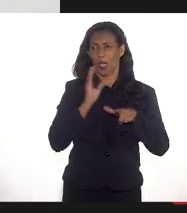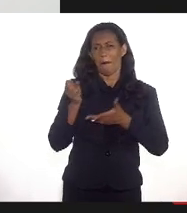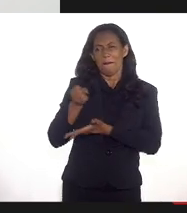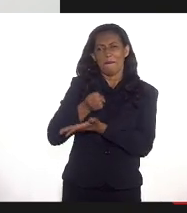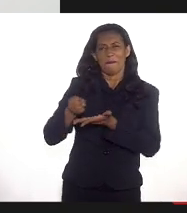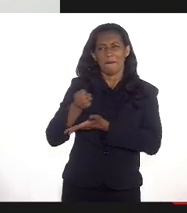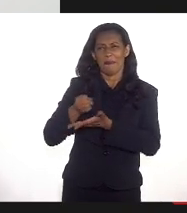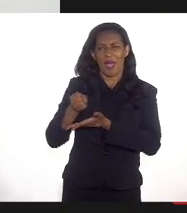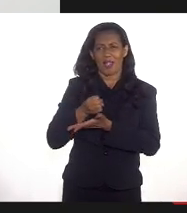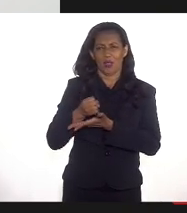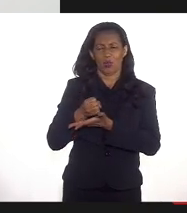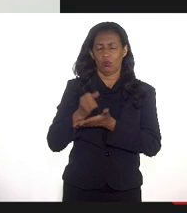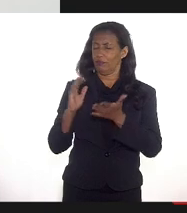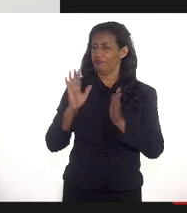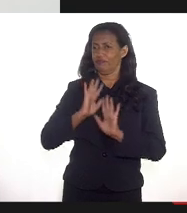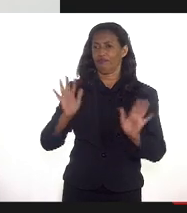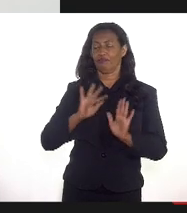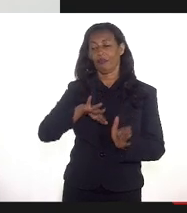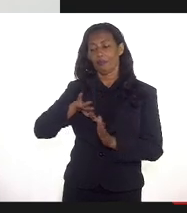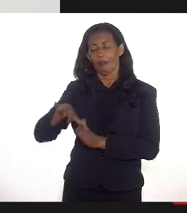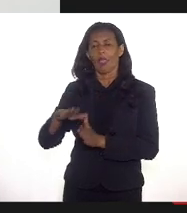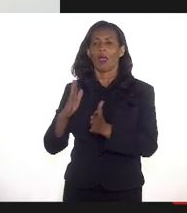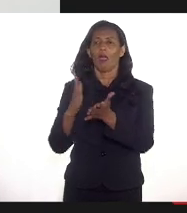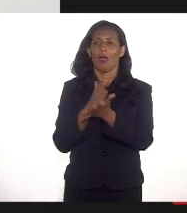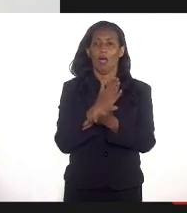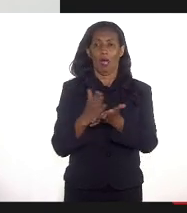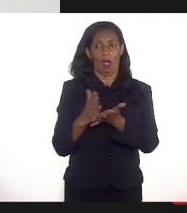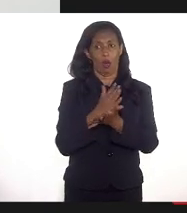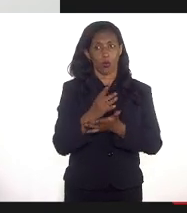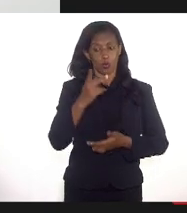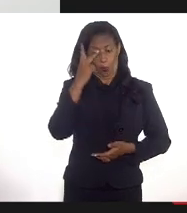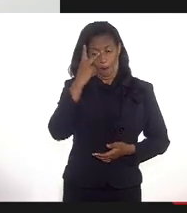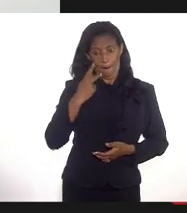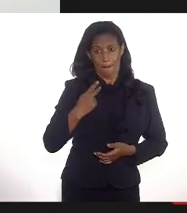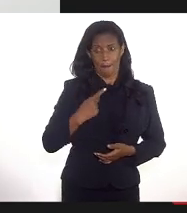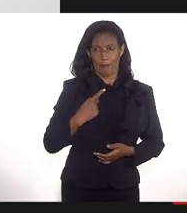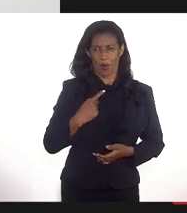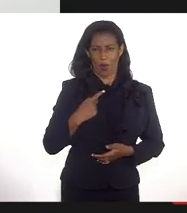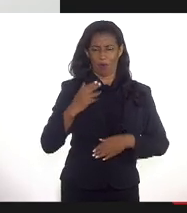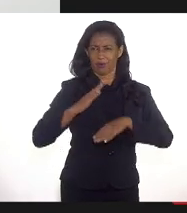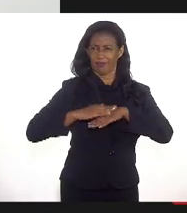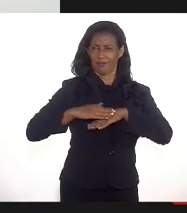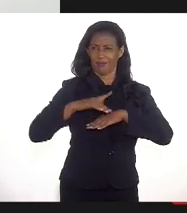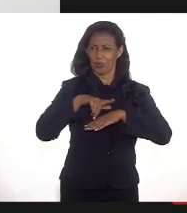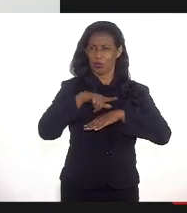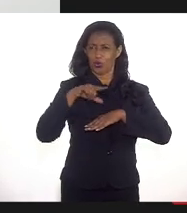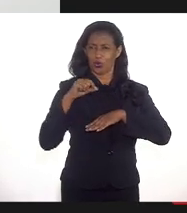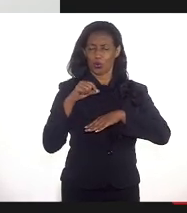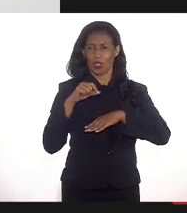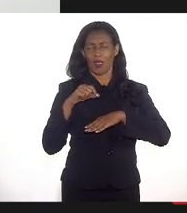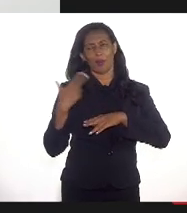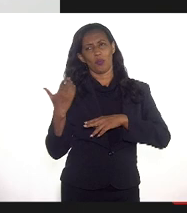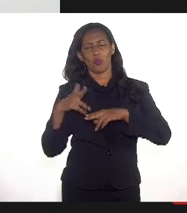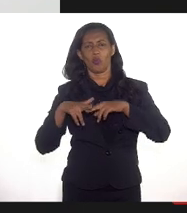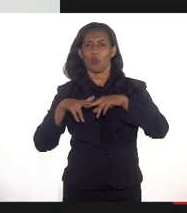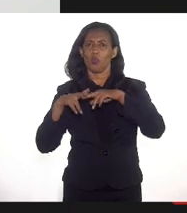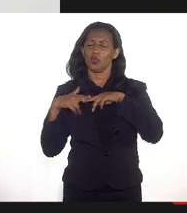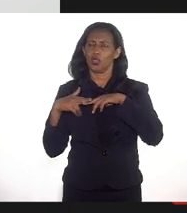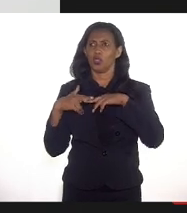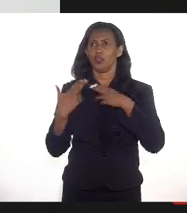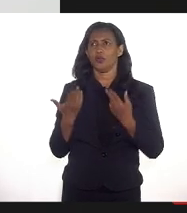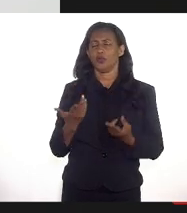básica. Então, alguns alunos, por questões deles, eles precisaram disso por algum motivo,